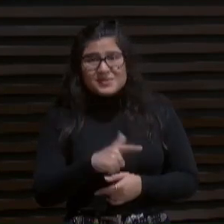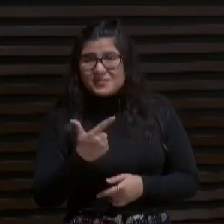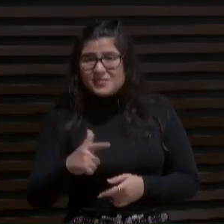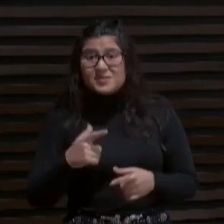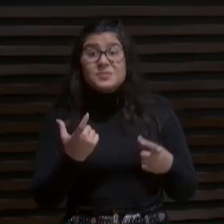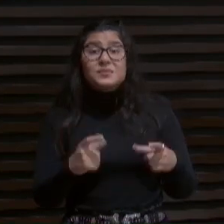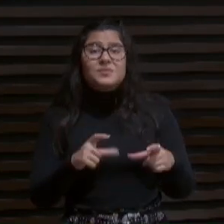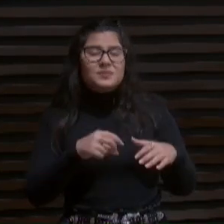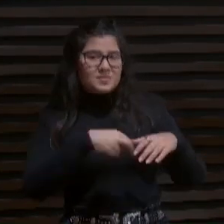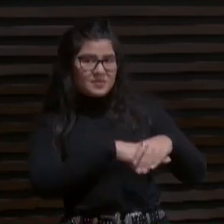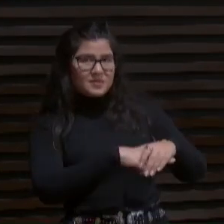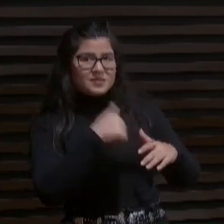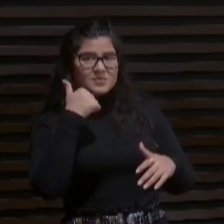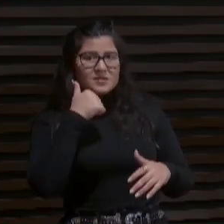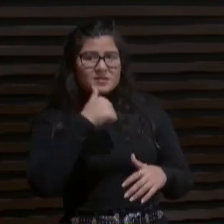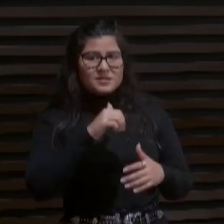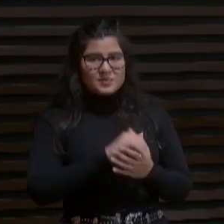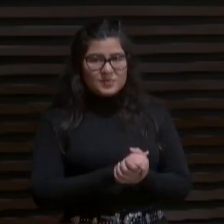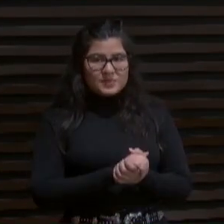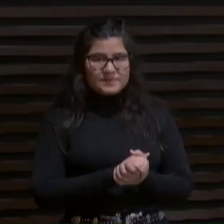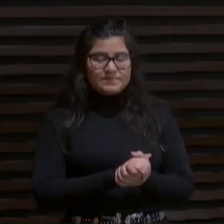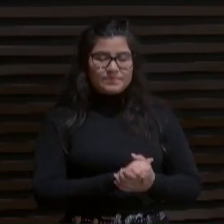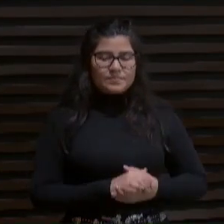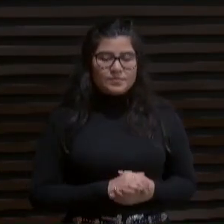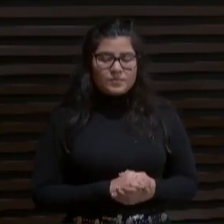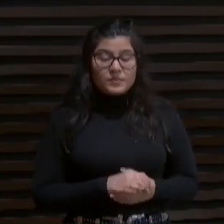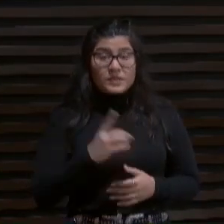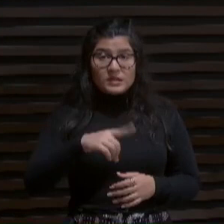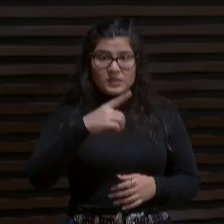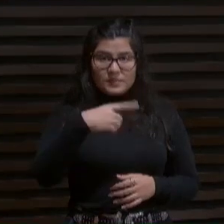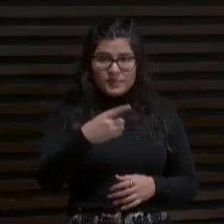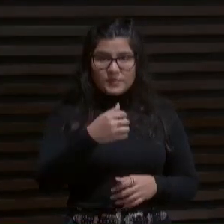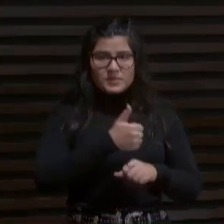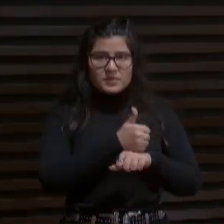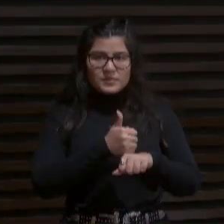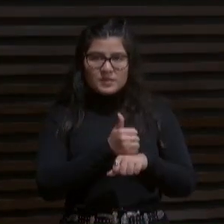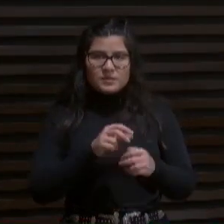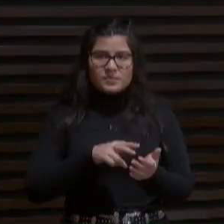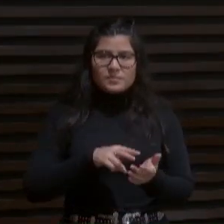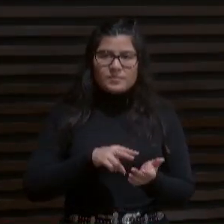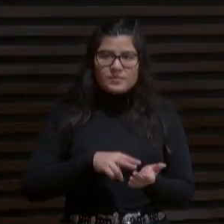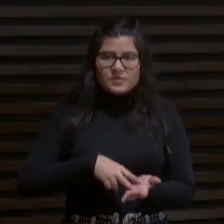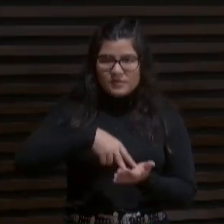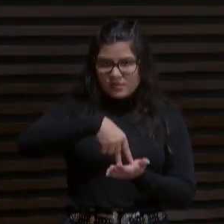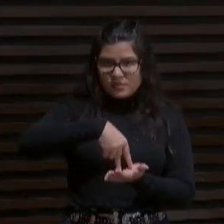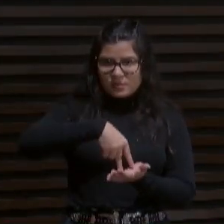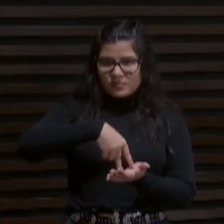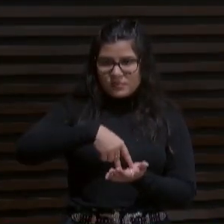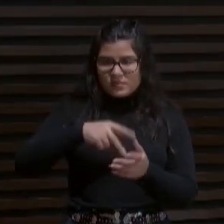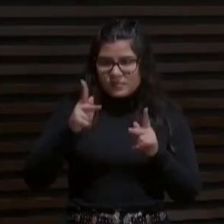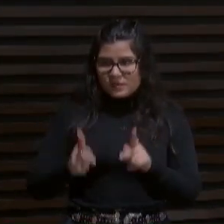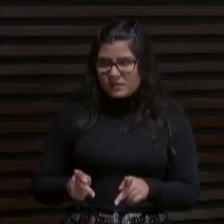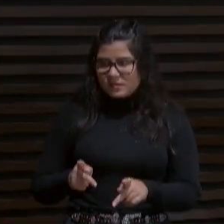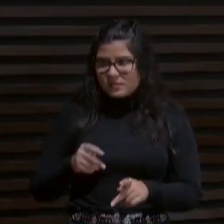nos versículos 3 e 4, o texto diz o seguinte: depois, Abraão levantou-se da presença da falecida e falou